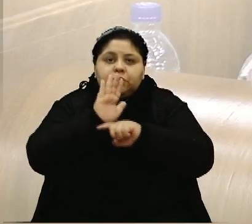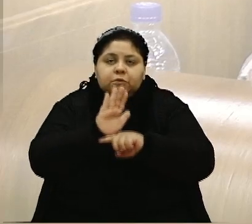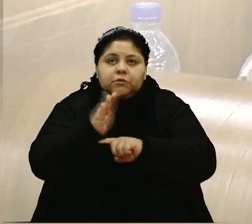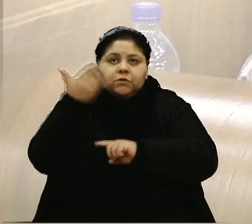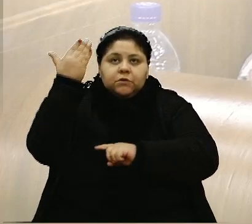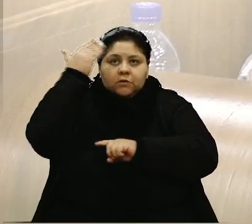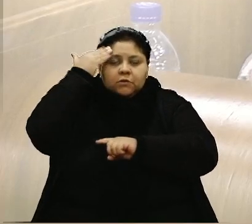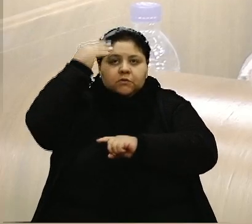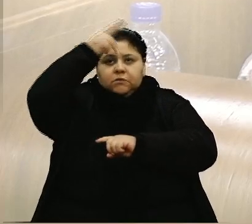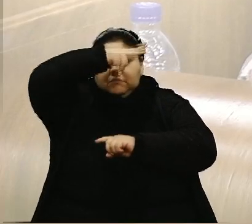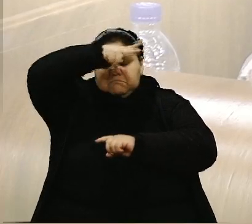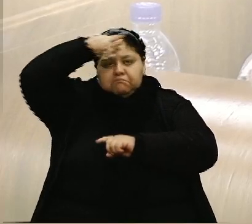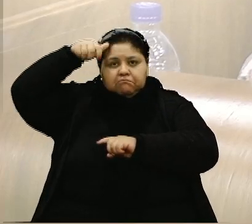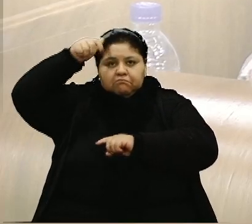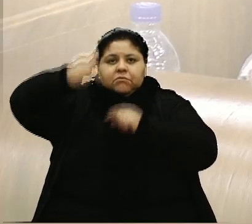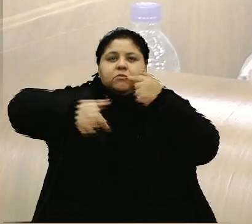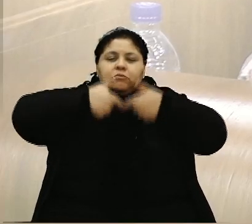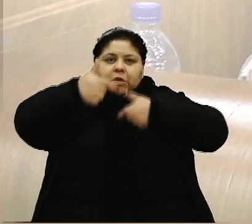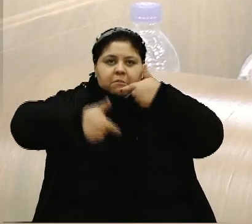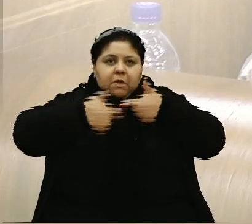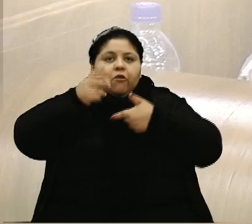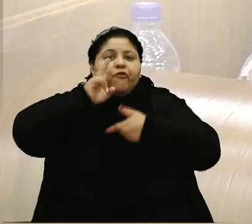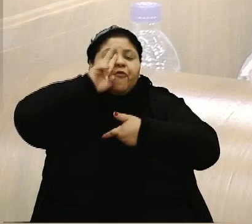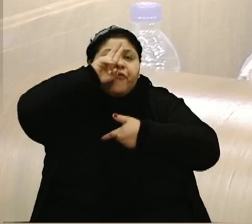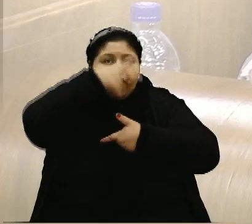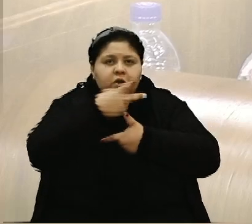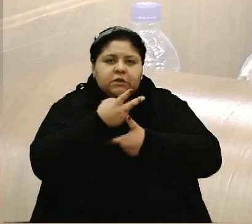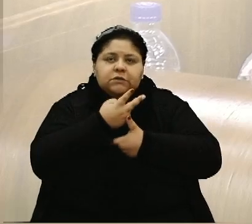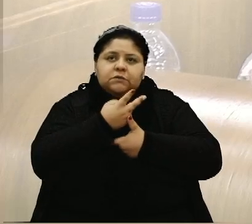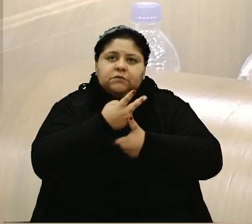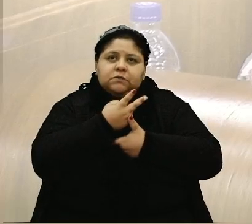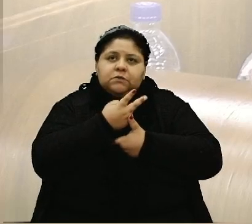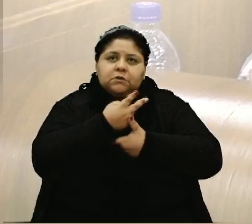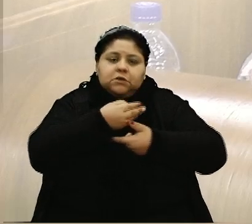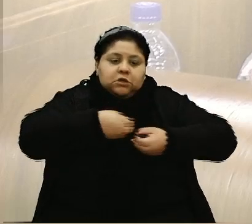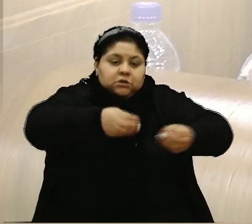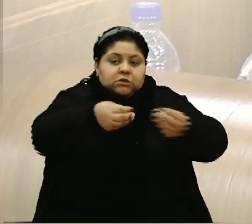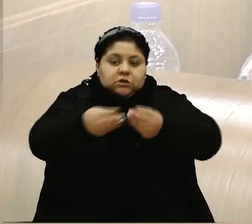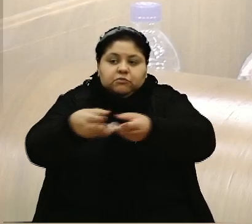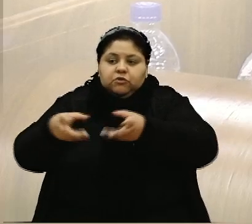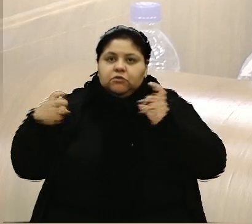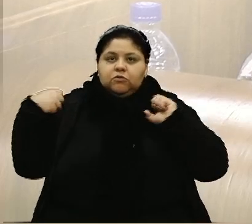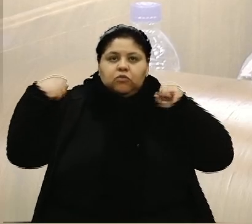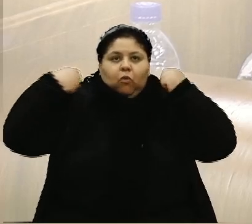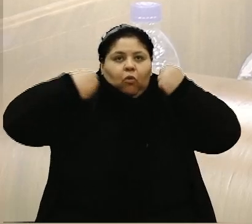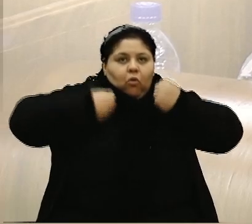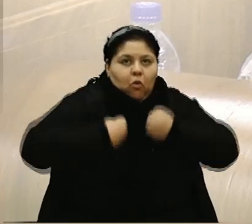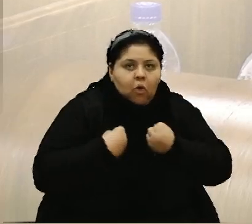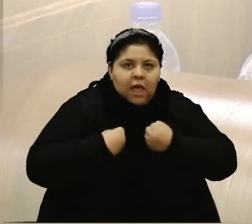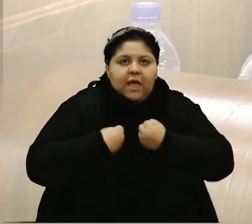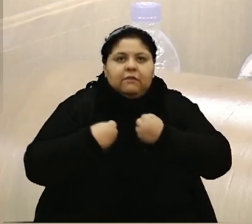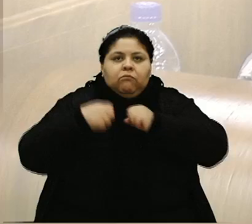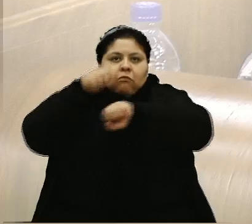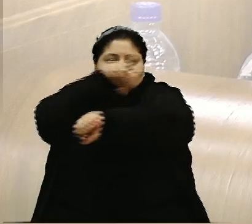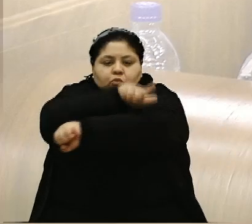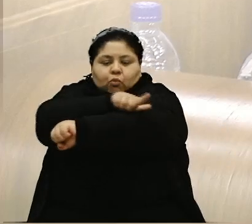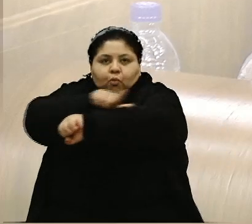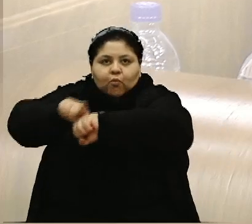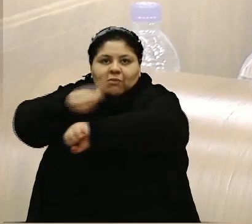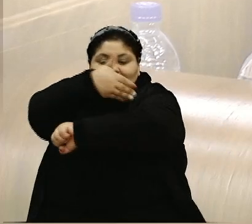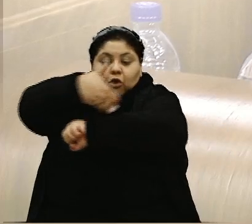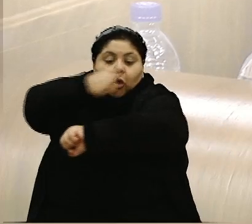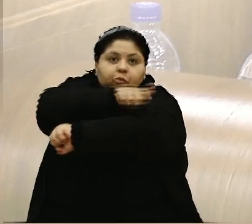prefeitura teve uma força-tarefa lá que distribuiu coletes e que fez uma pavimentação, fez um